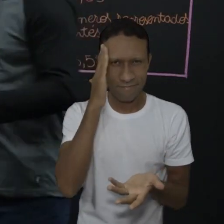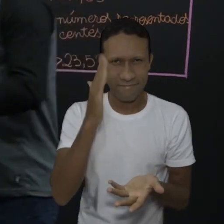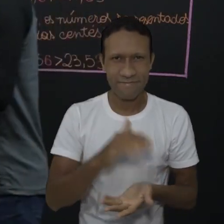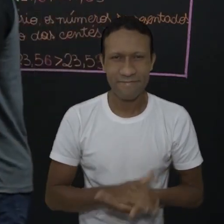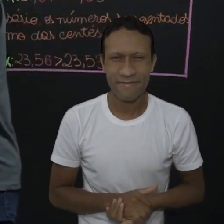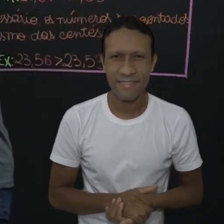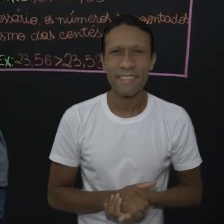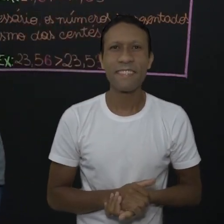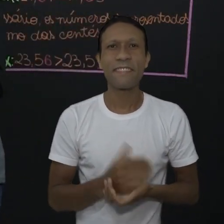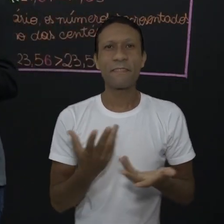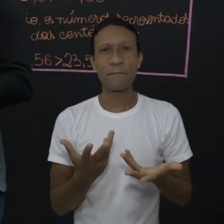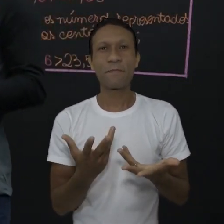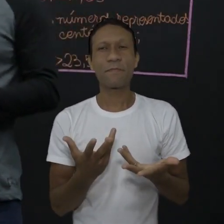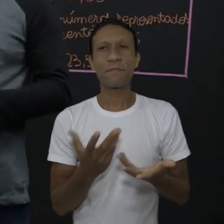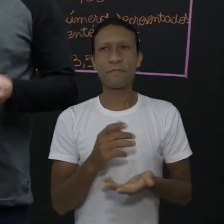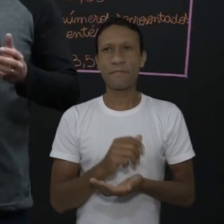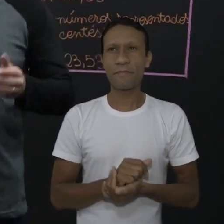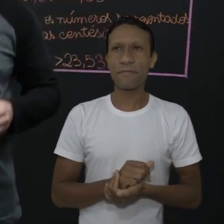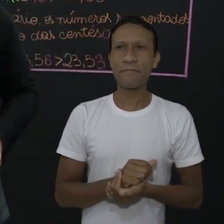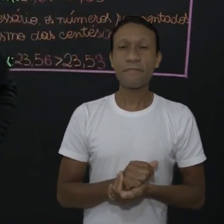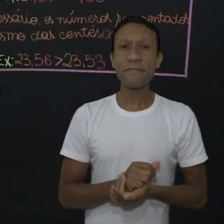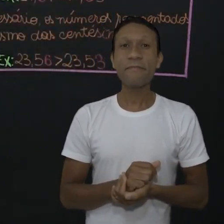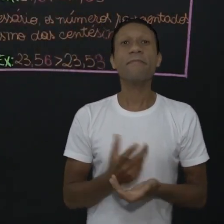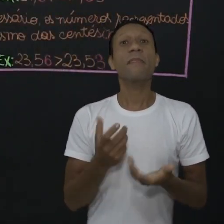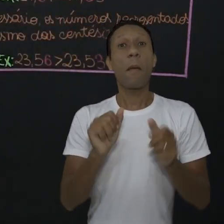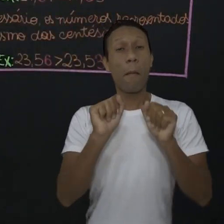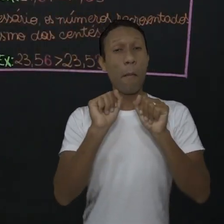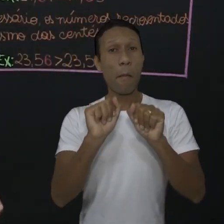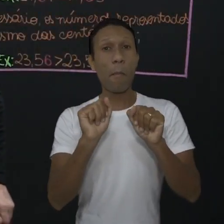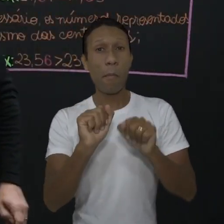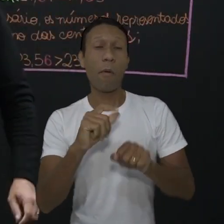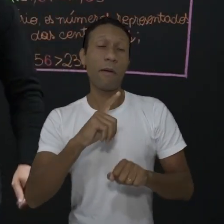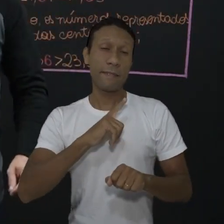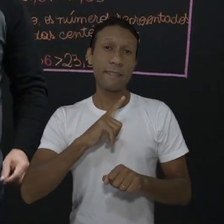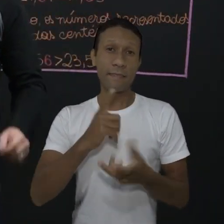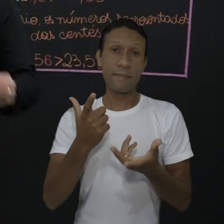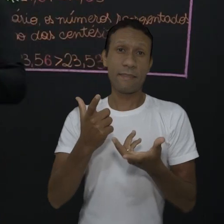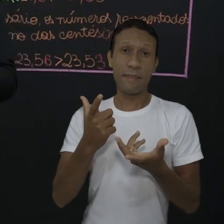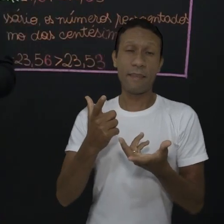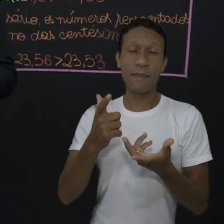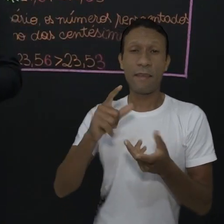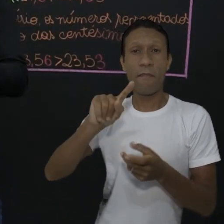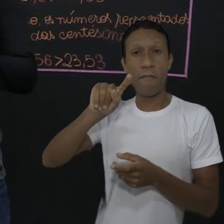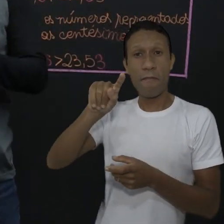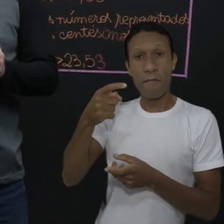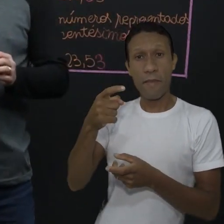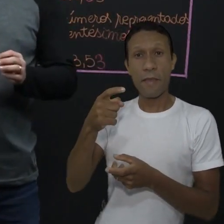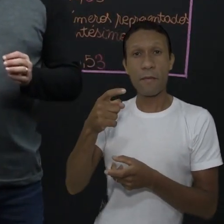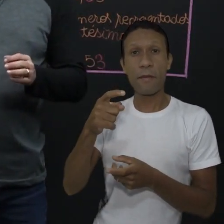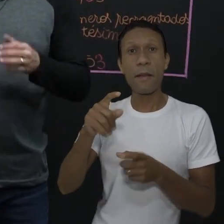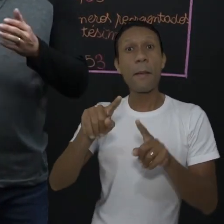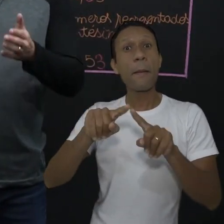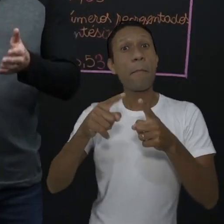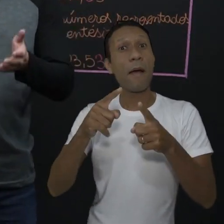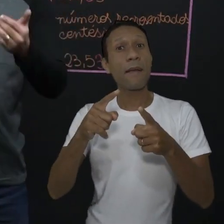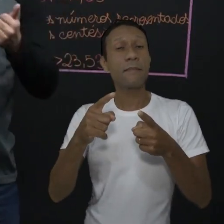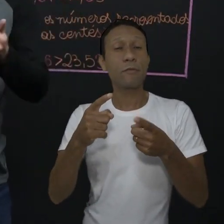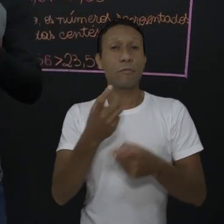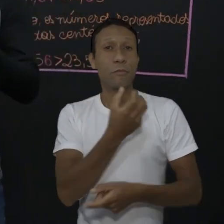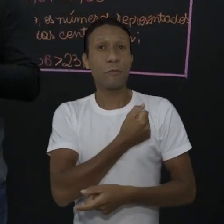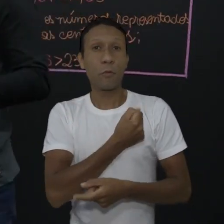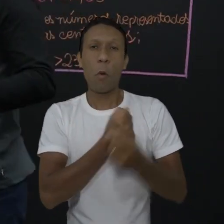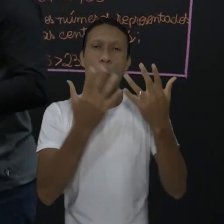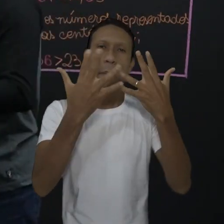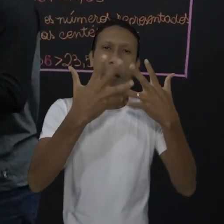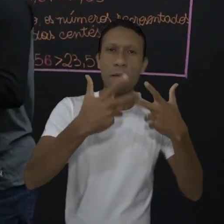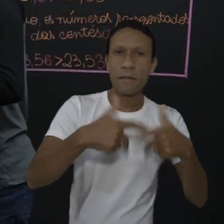certo? Então, o número inteiro, ele pode sim possuir vírgula. Só que esse número natural ou